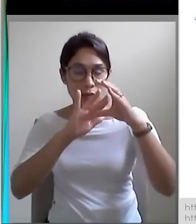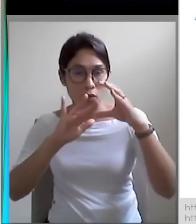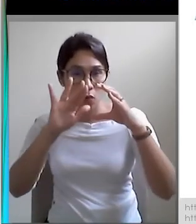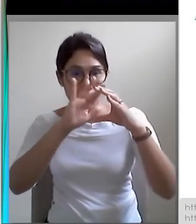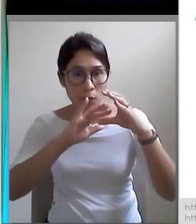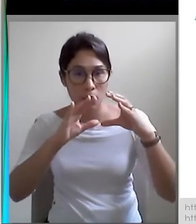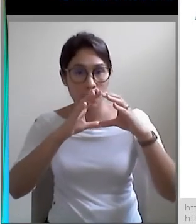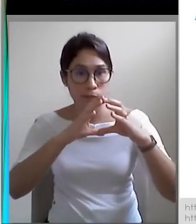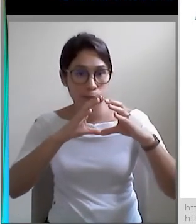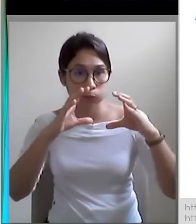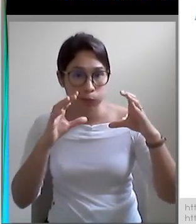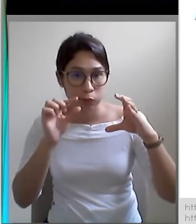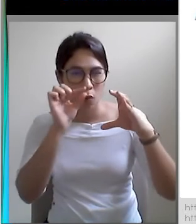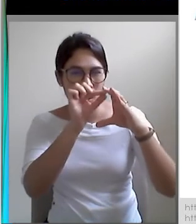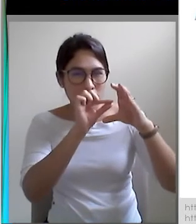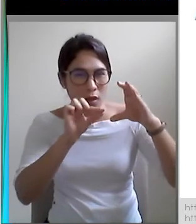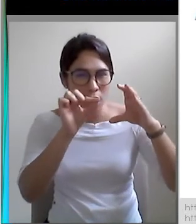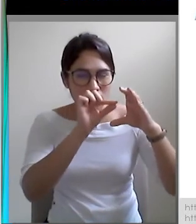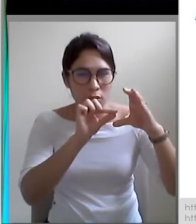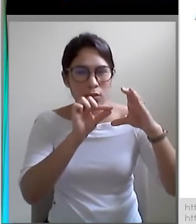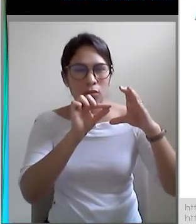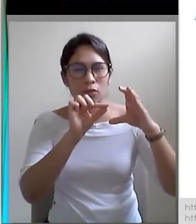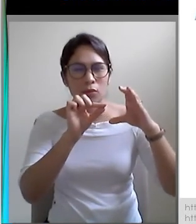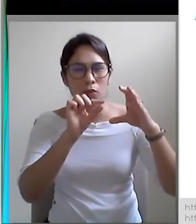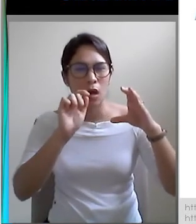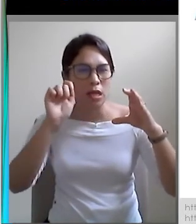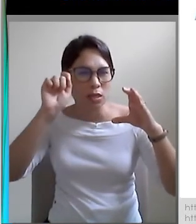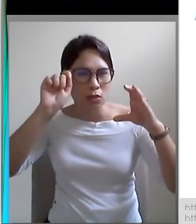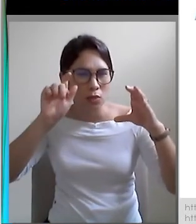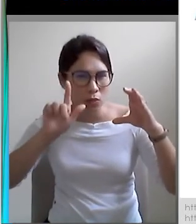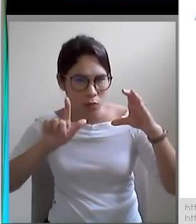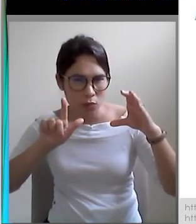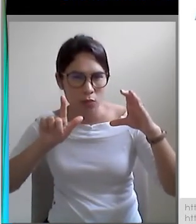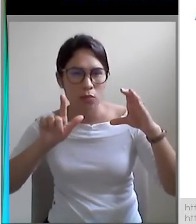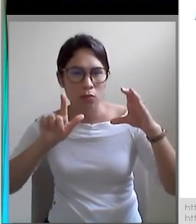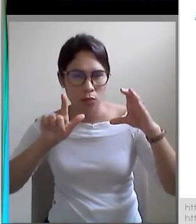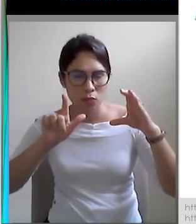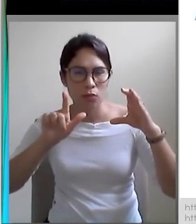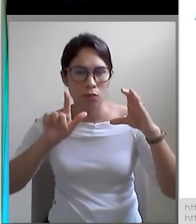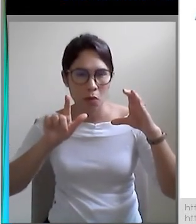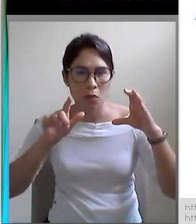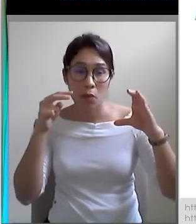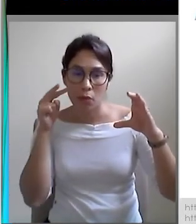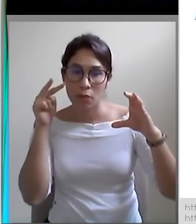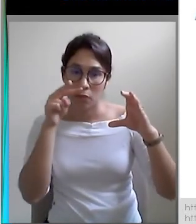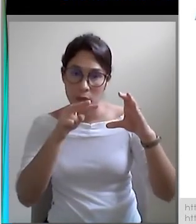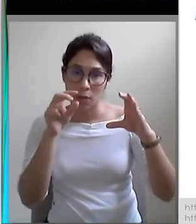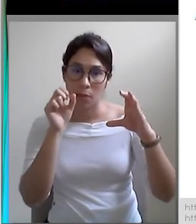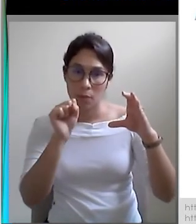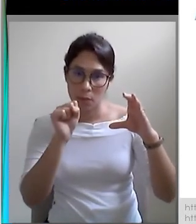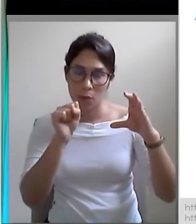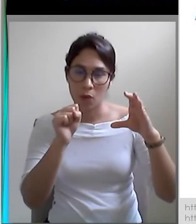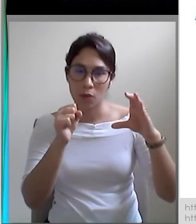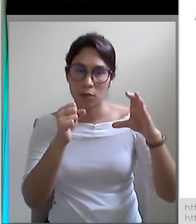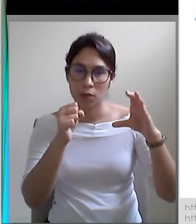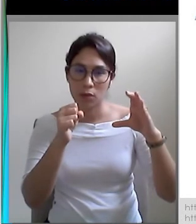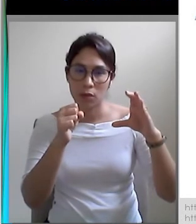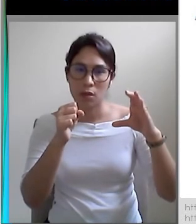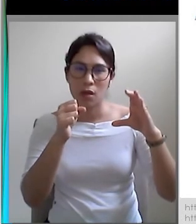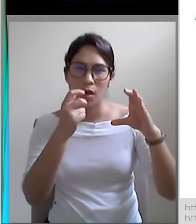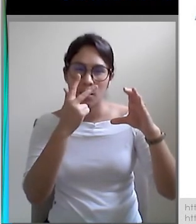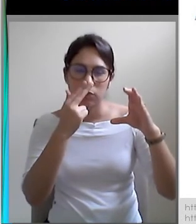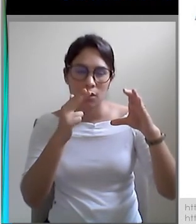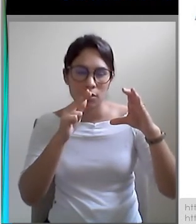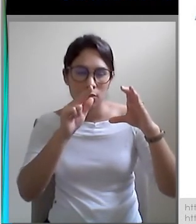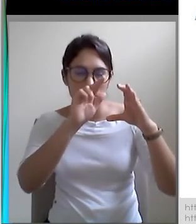O citoplasma é abundante e grânulos finos, azurófilos, podem ser observados, conferindo